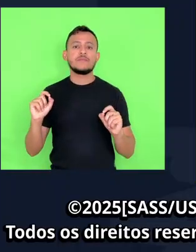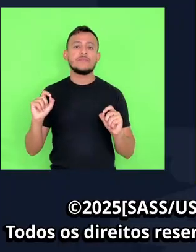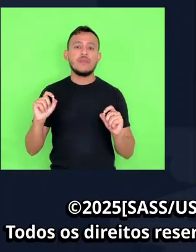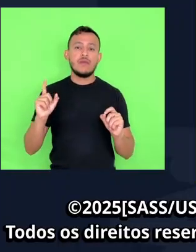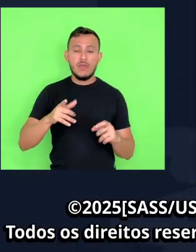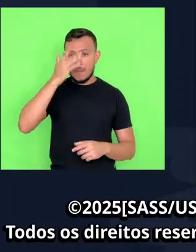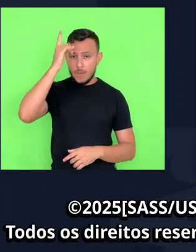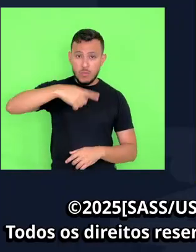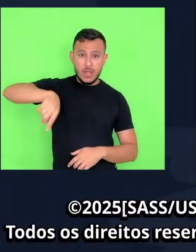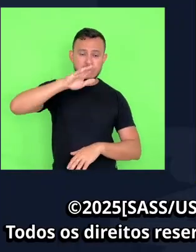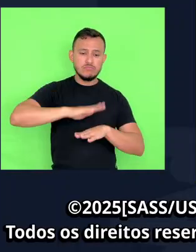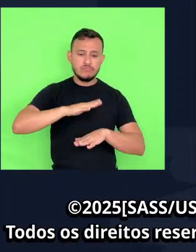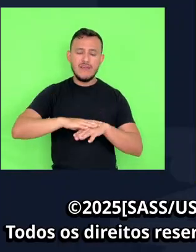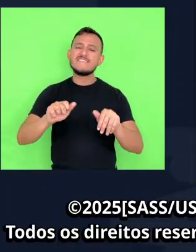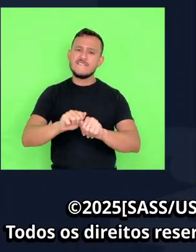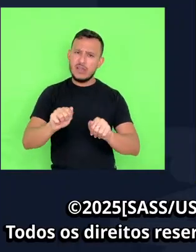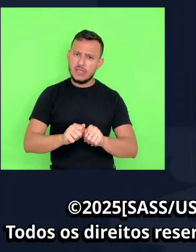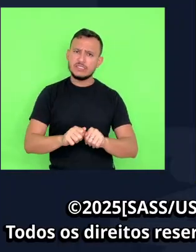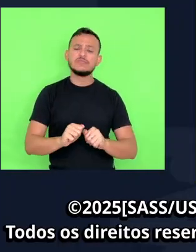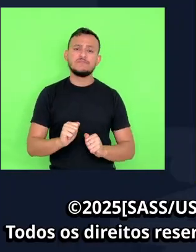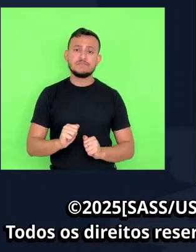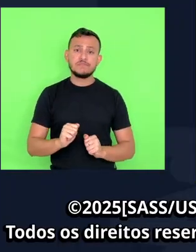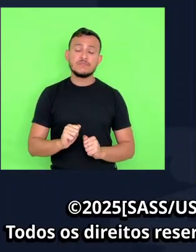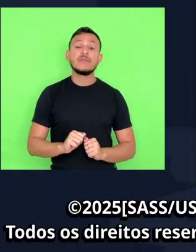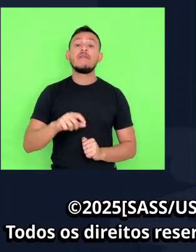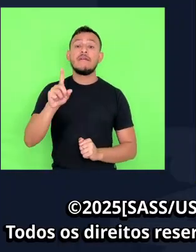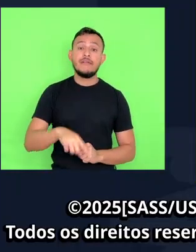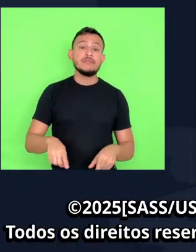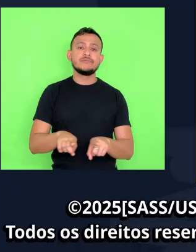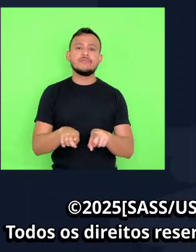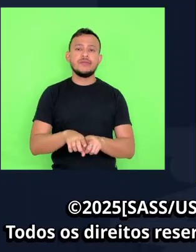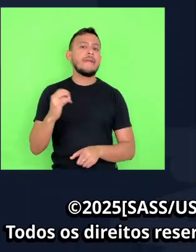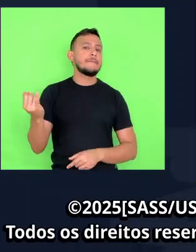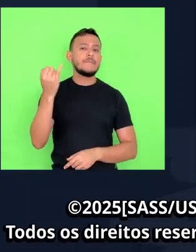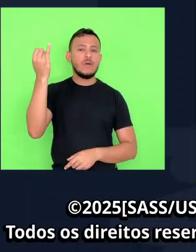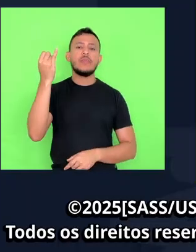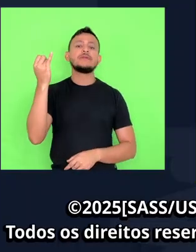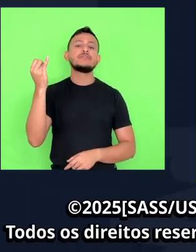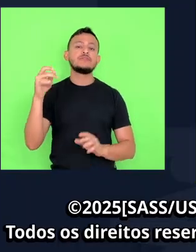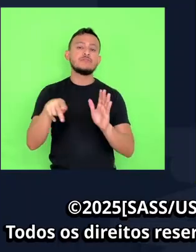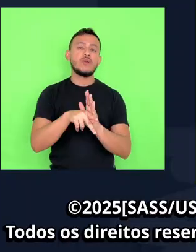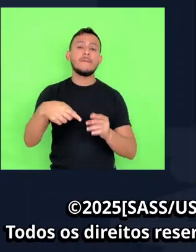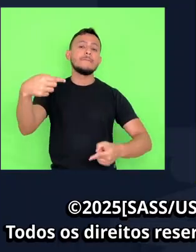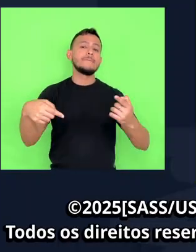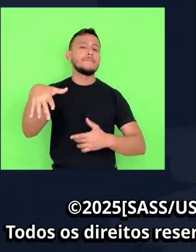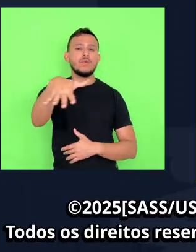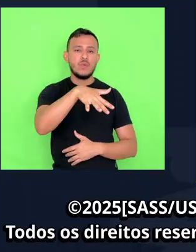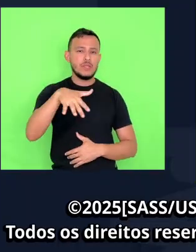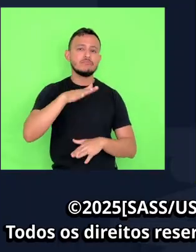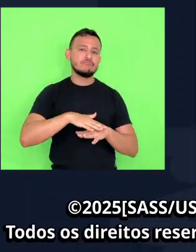as populações fazem para os seus gestores, são também importantes, demandadas pelos políticos que